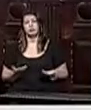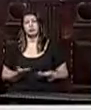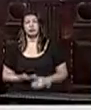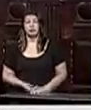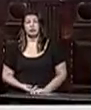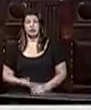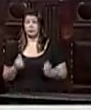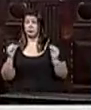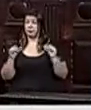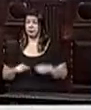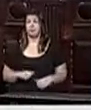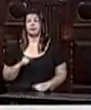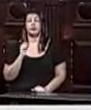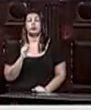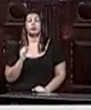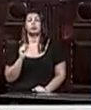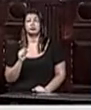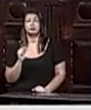E o pior,